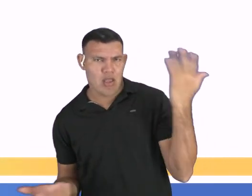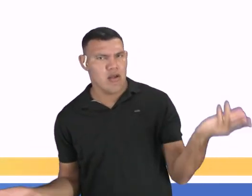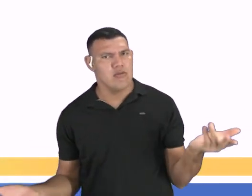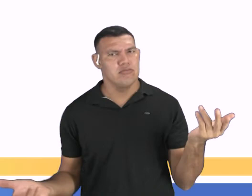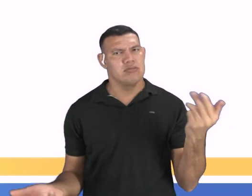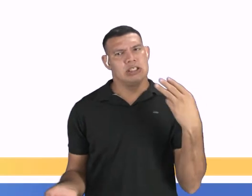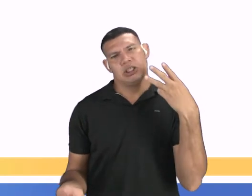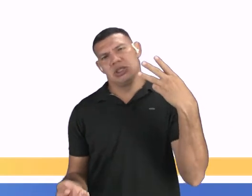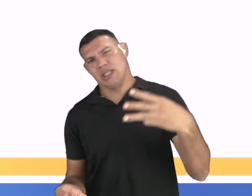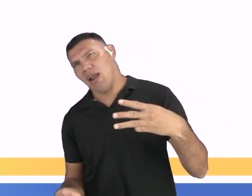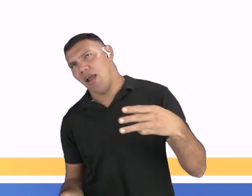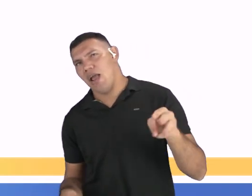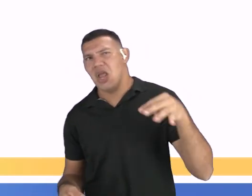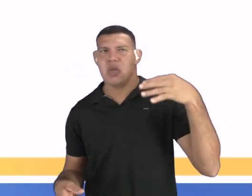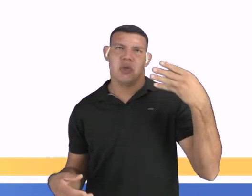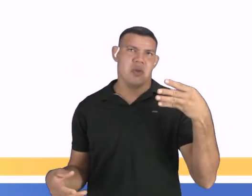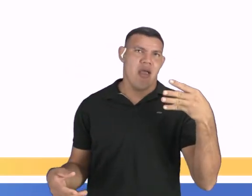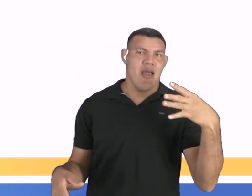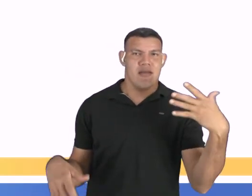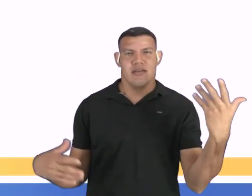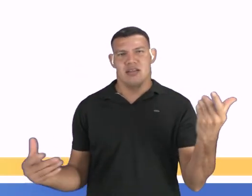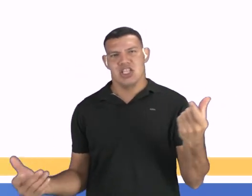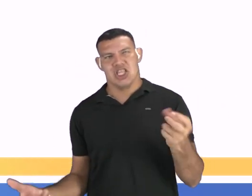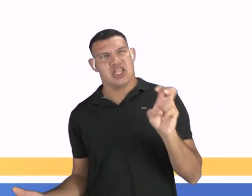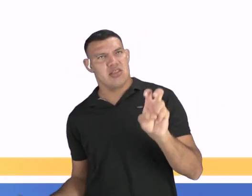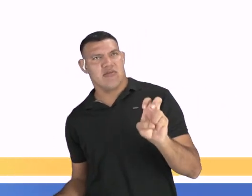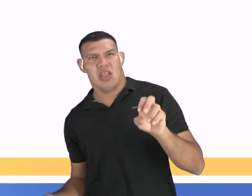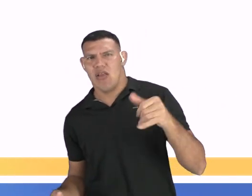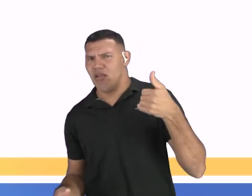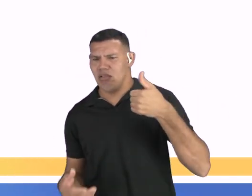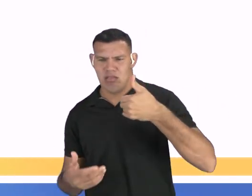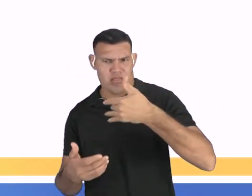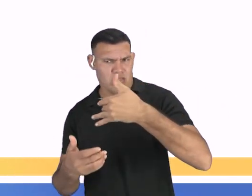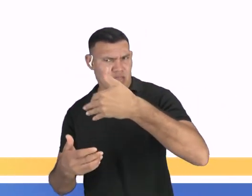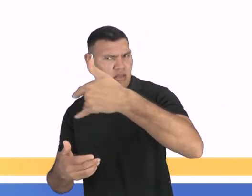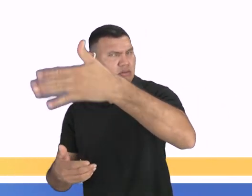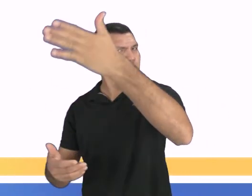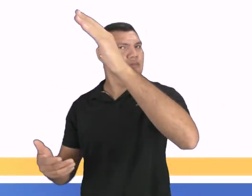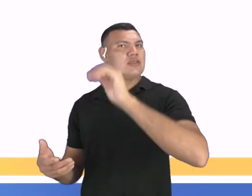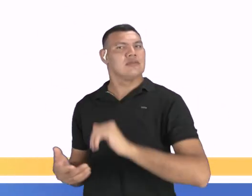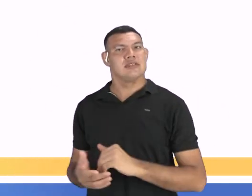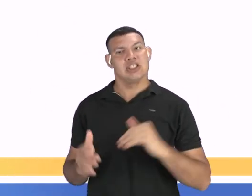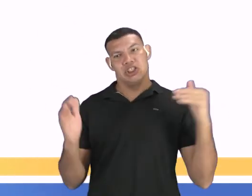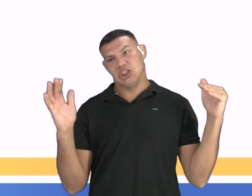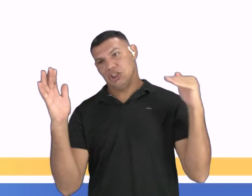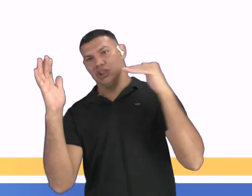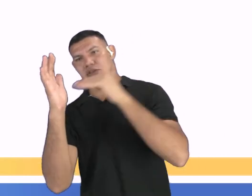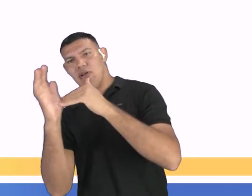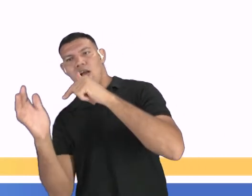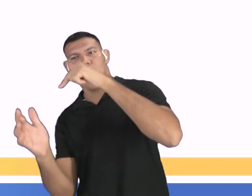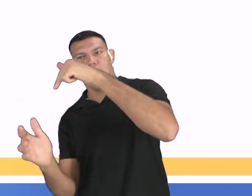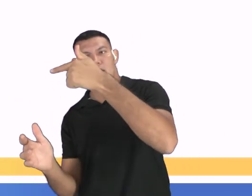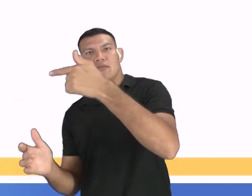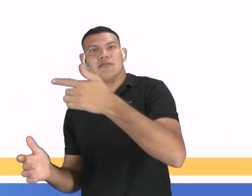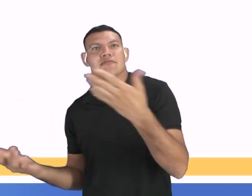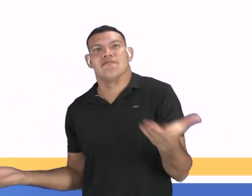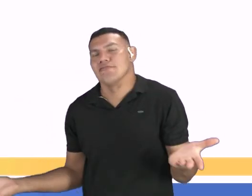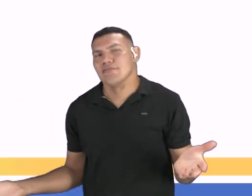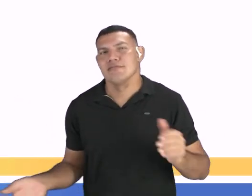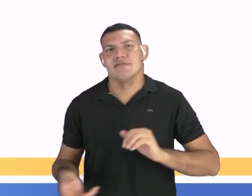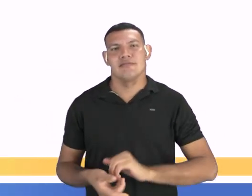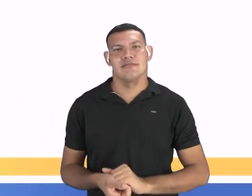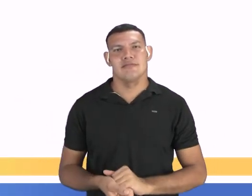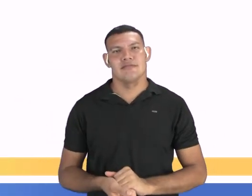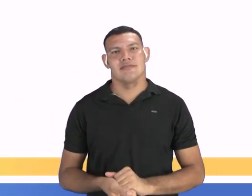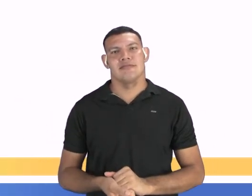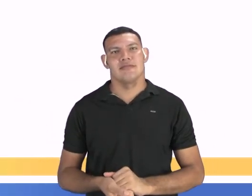você vai tentando, né, com todos os números naturais. Observe que vai chegar um momento que os números, né, vão